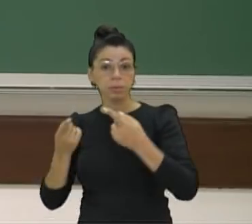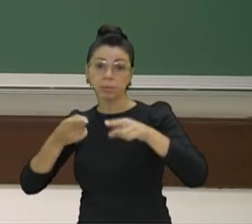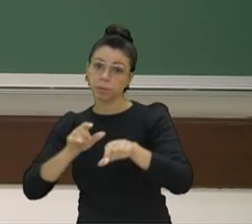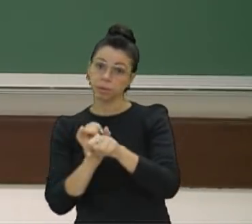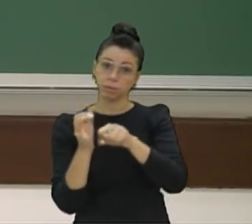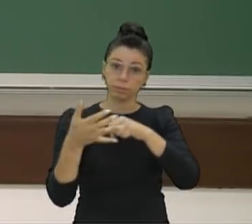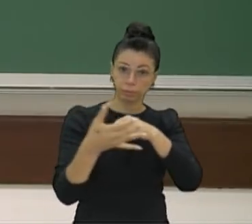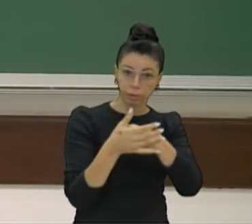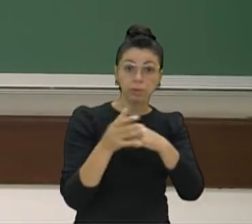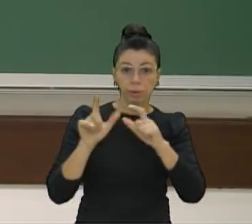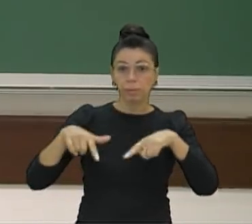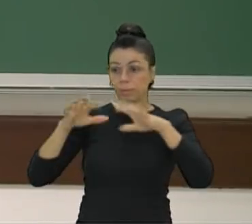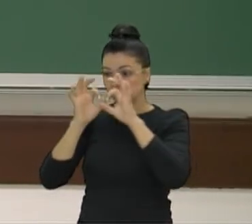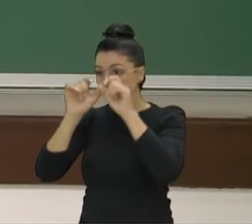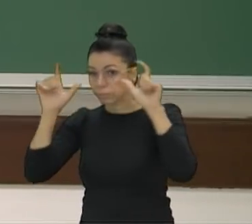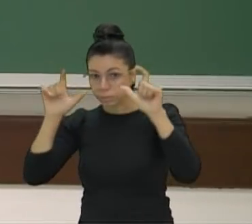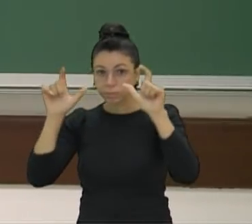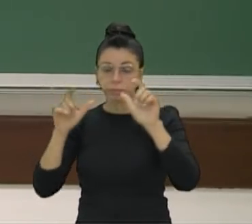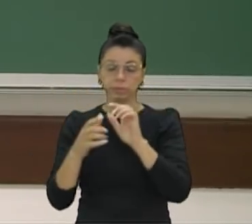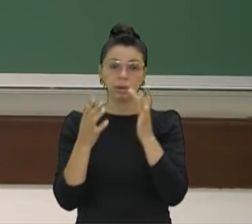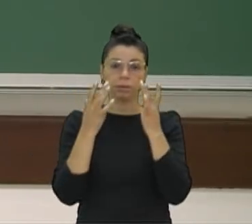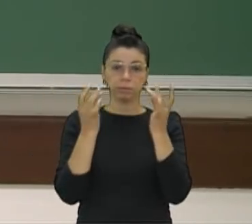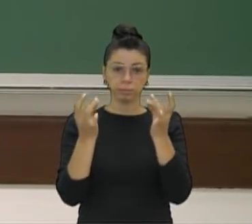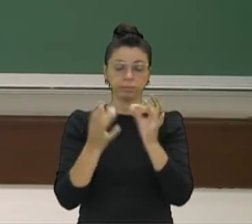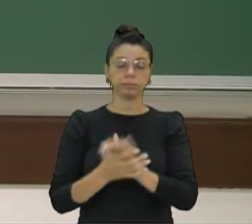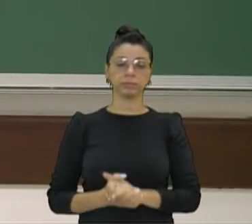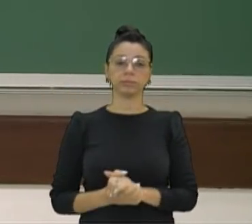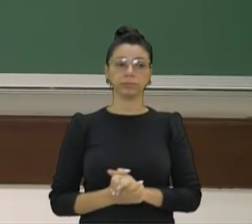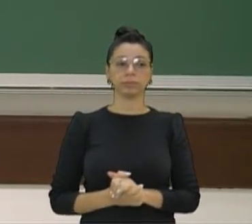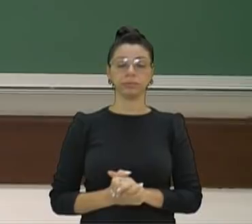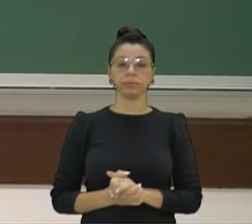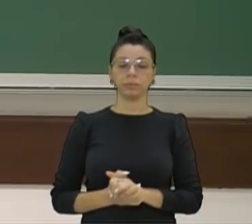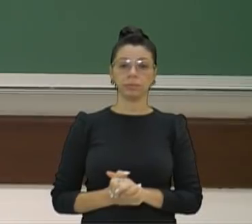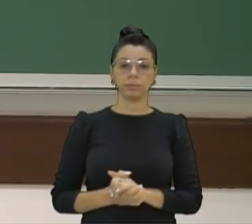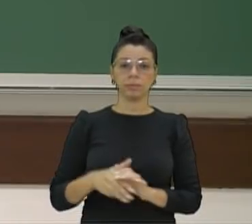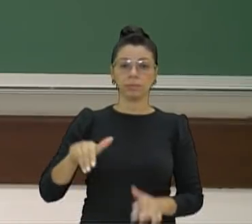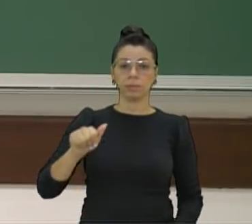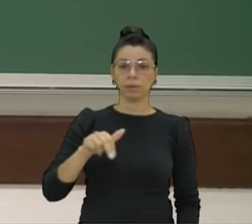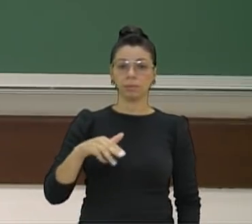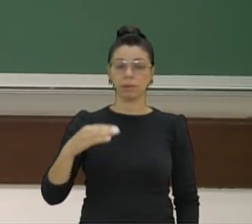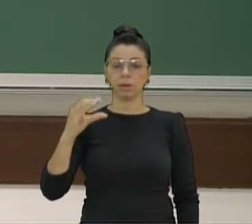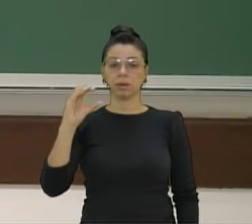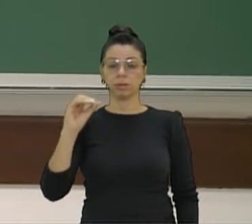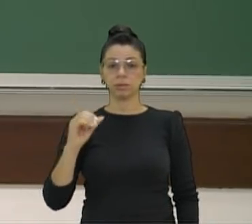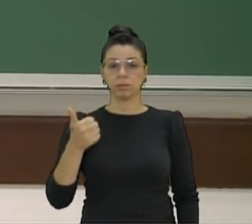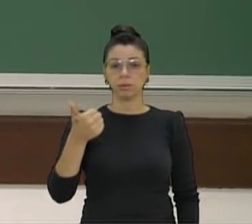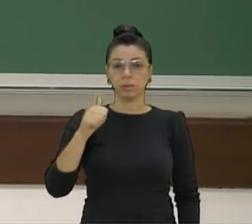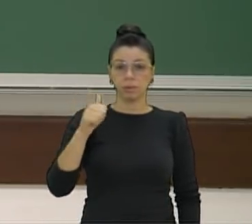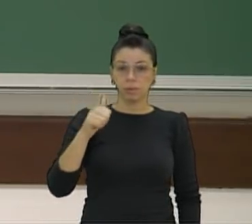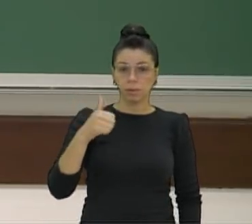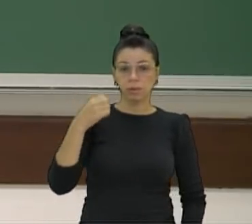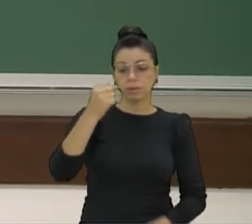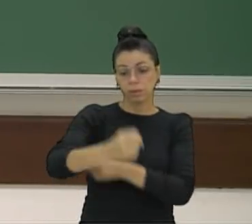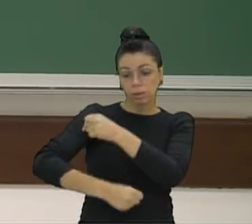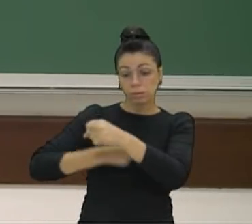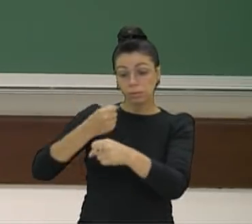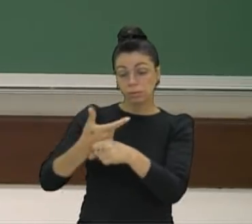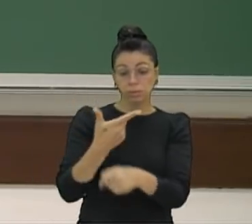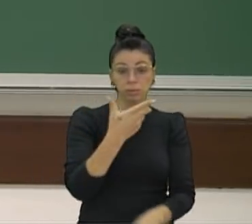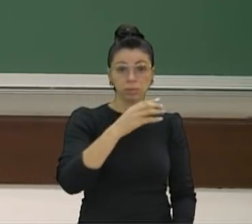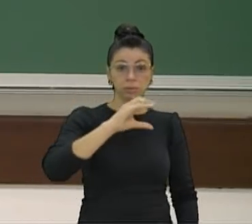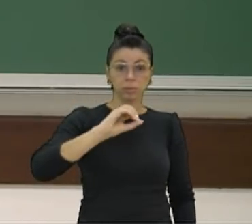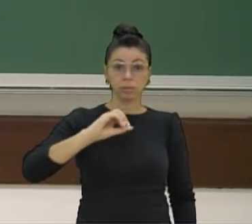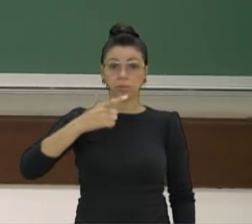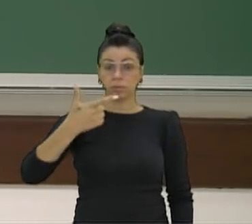um alerta. Em 11 de março de 2020, estávamos tendo aulas, né? Estávamos